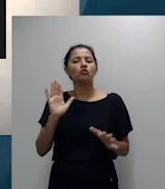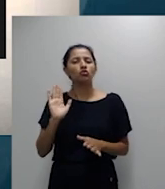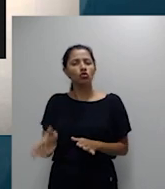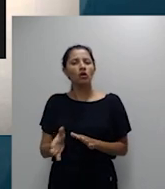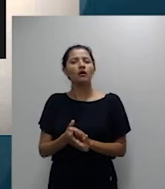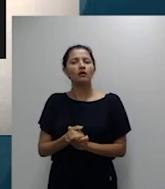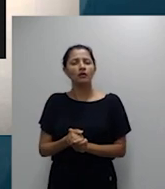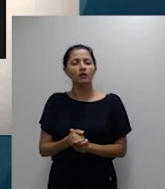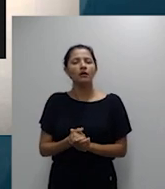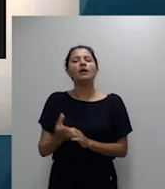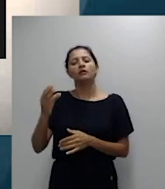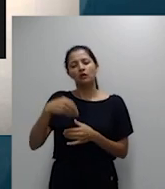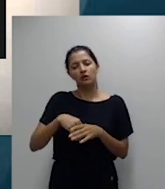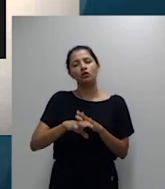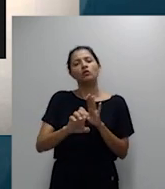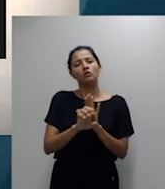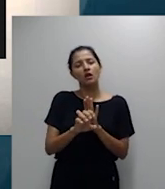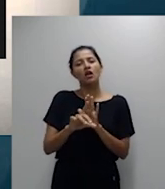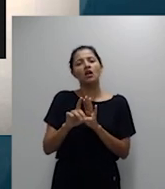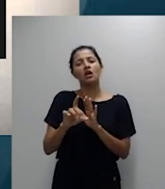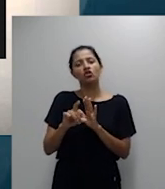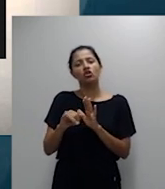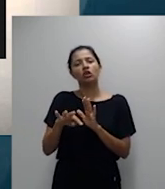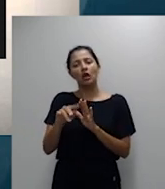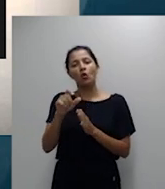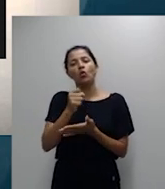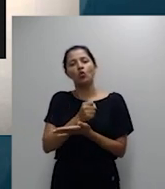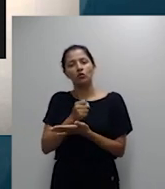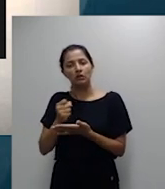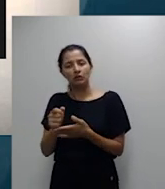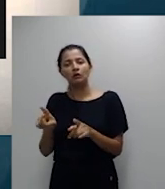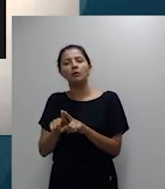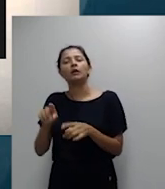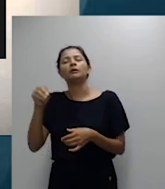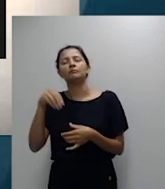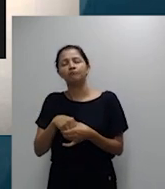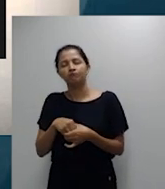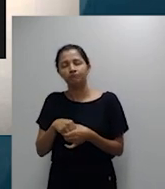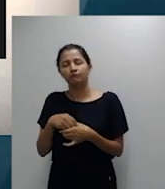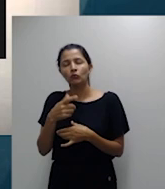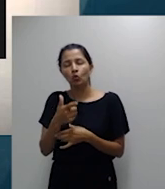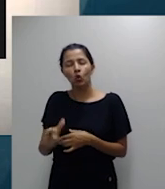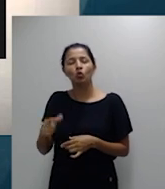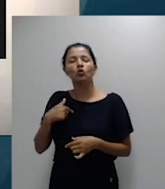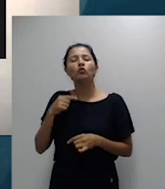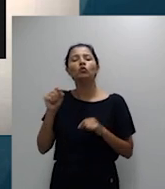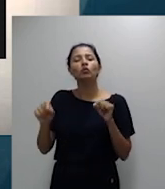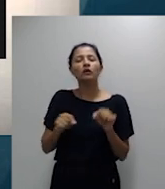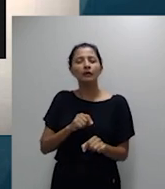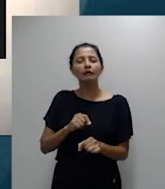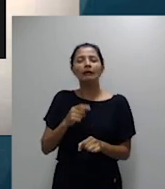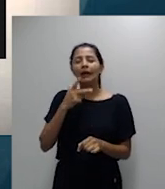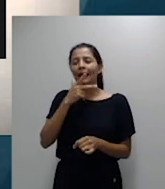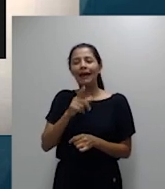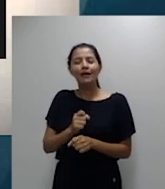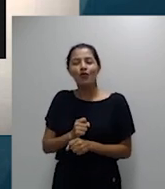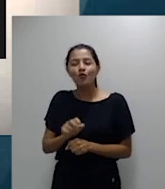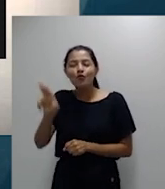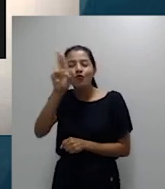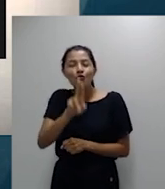no edital e no respectivo contrato por outro lado a povo igualmente a inaplicabilidade